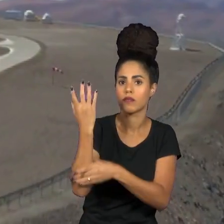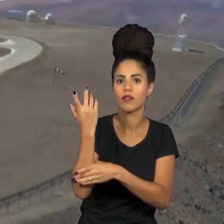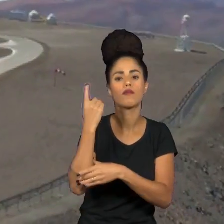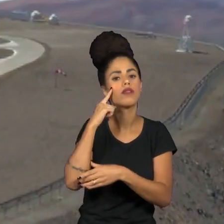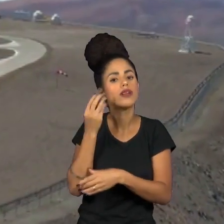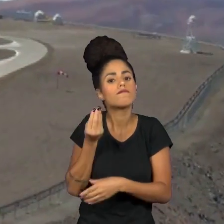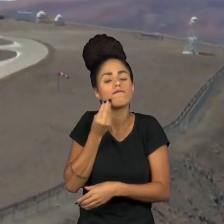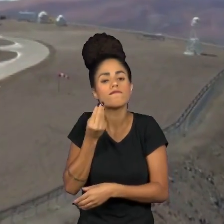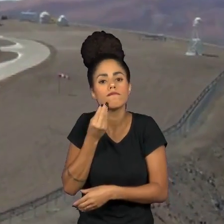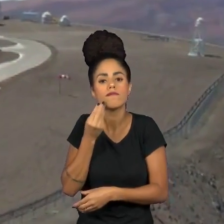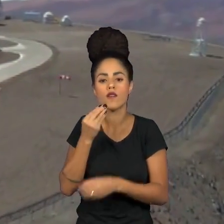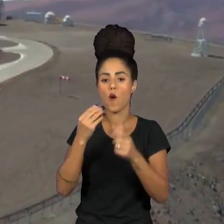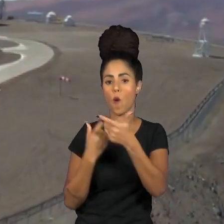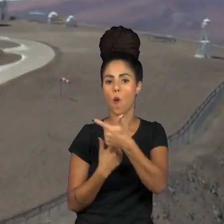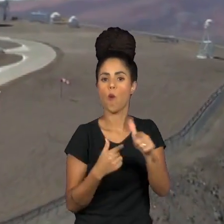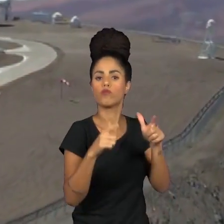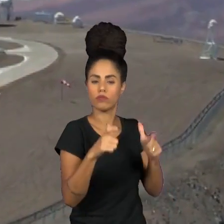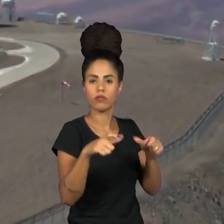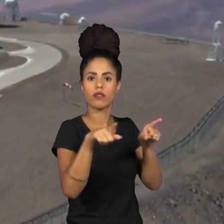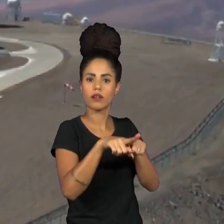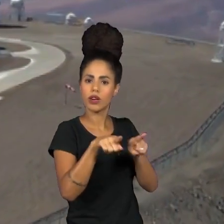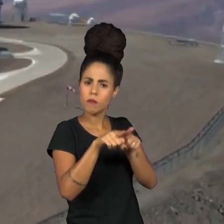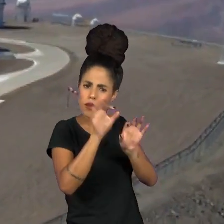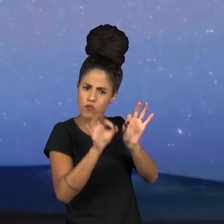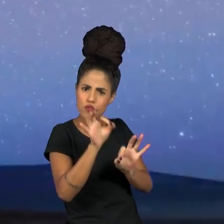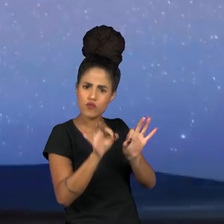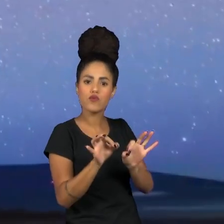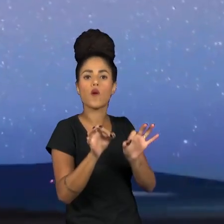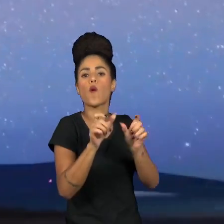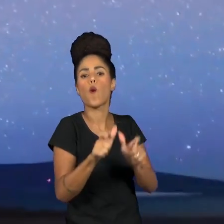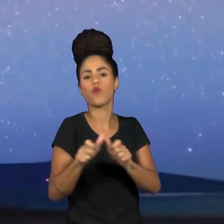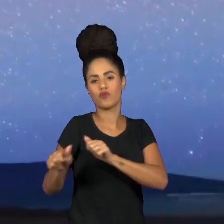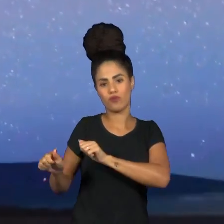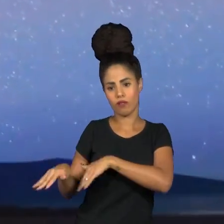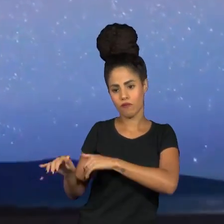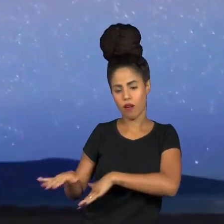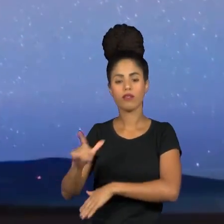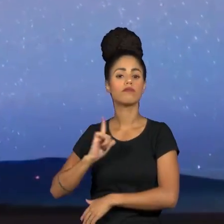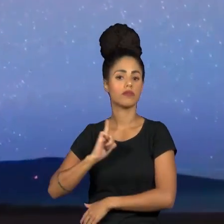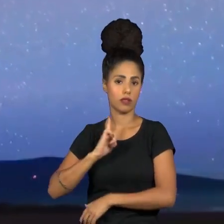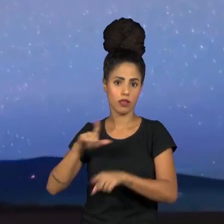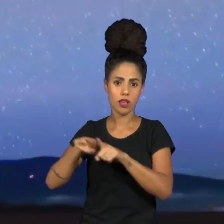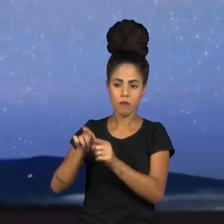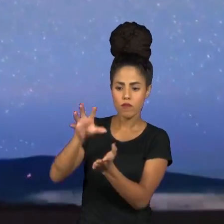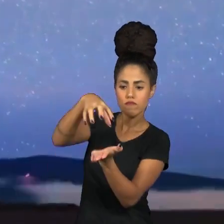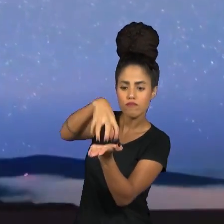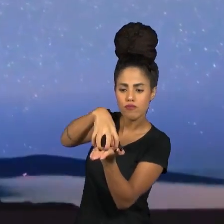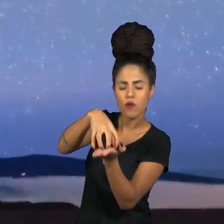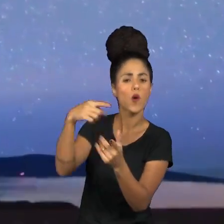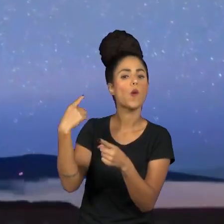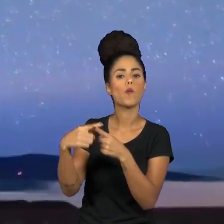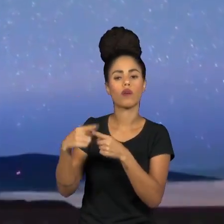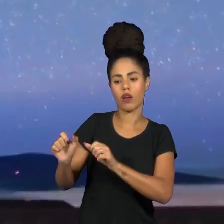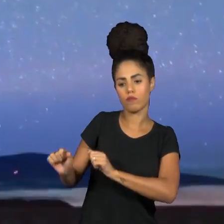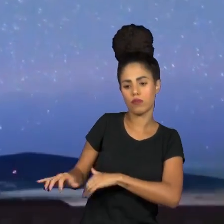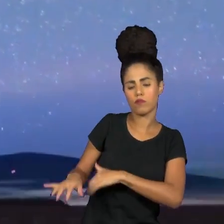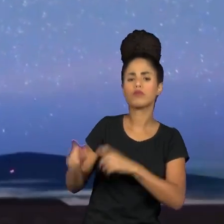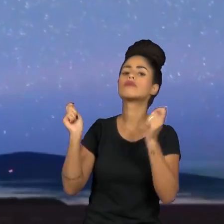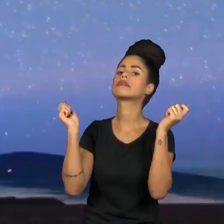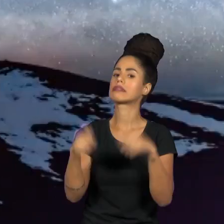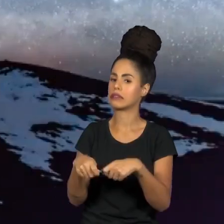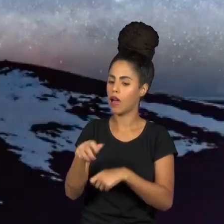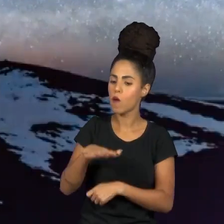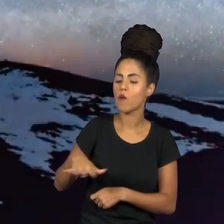Andes, uma outra região muito procurada também é o Havaí, porque o Havaí tem altitude.